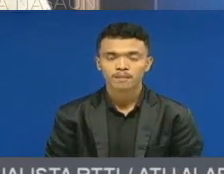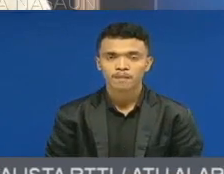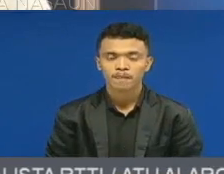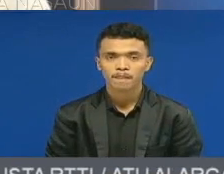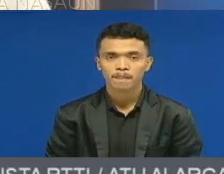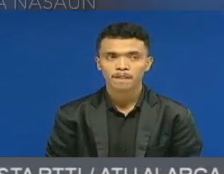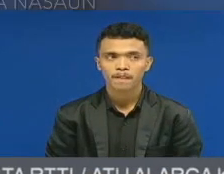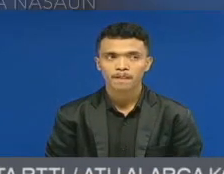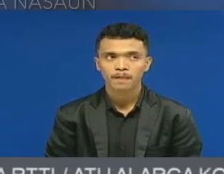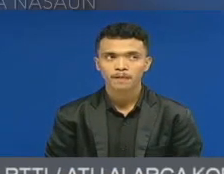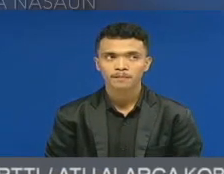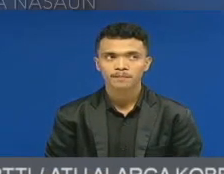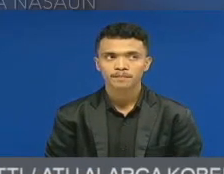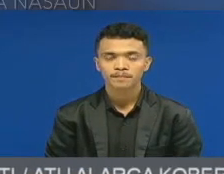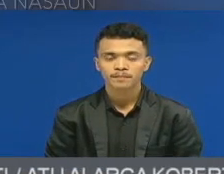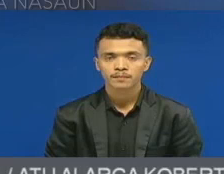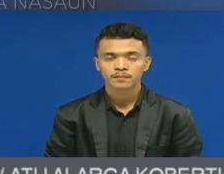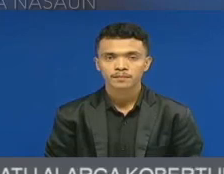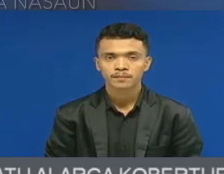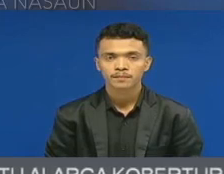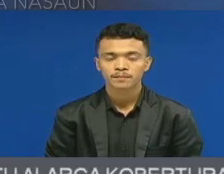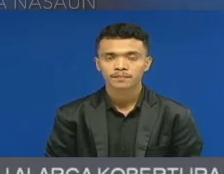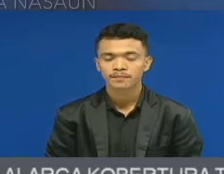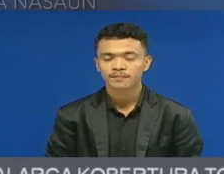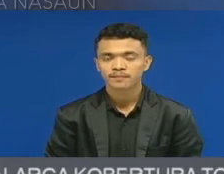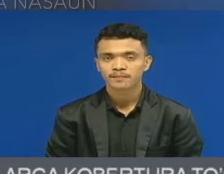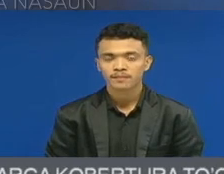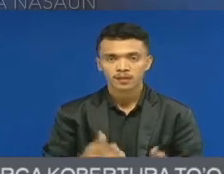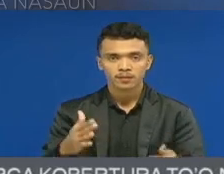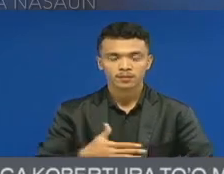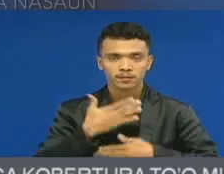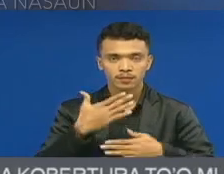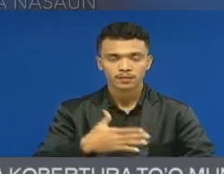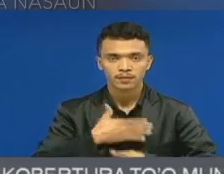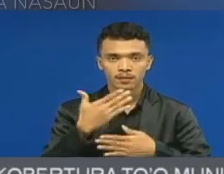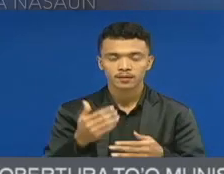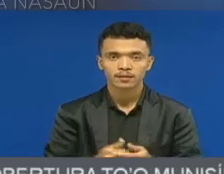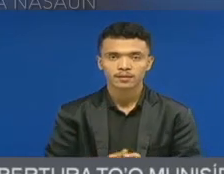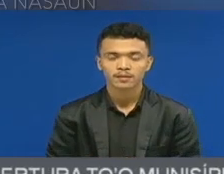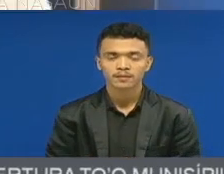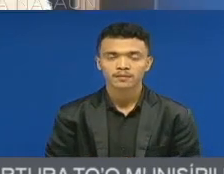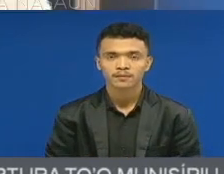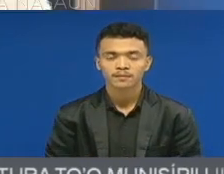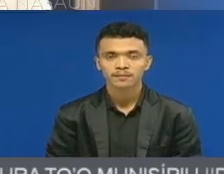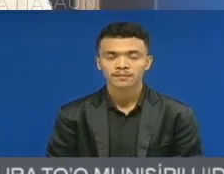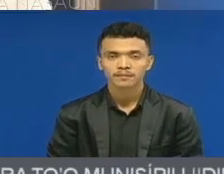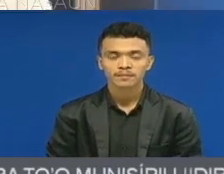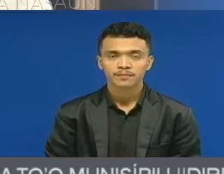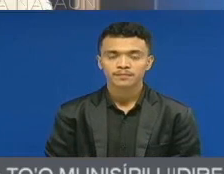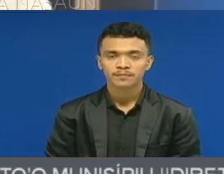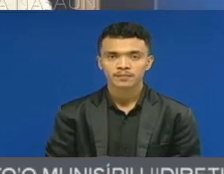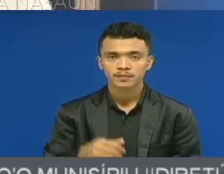isa ho itenia novidades sim contente teves dia ka senhor ego